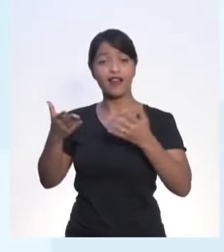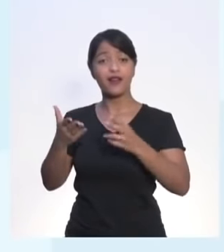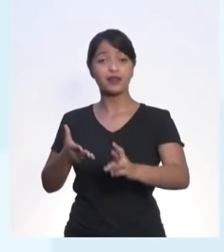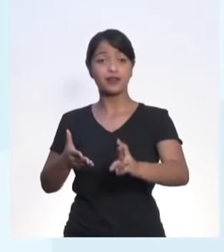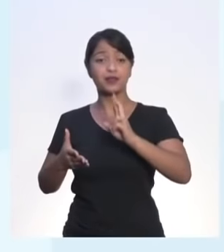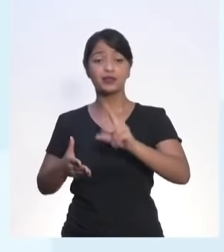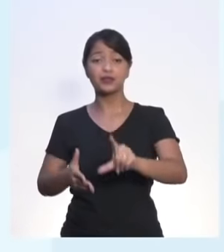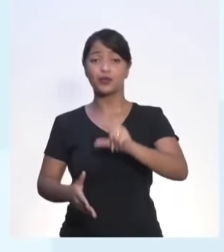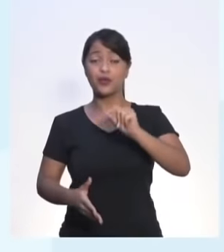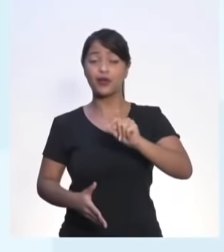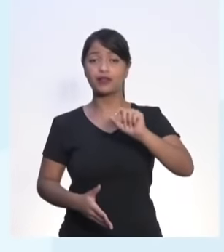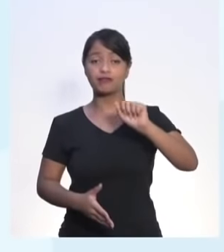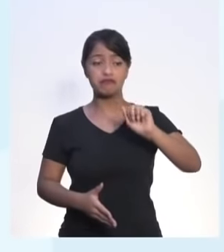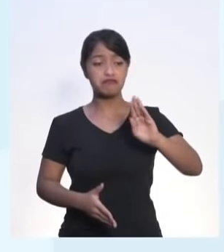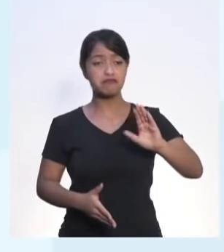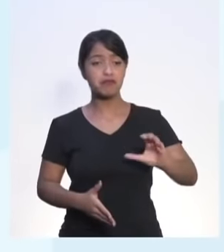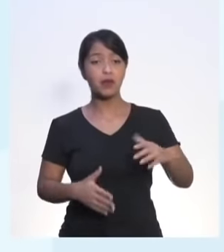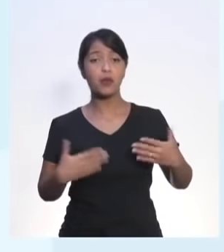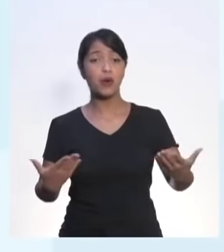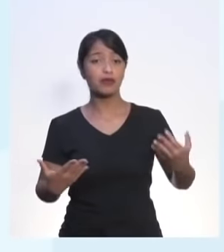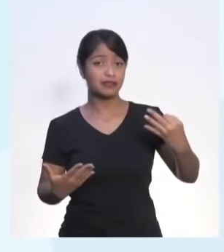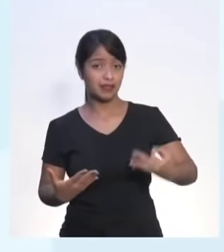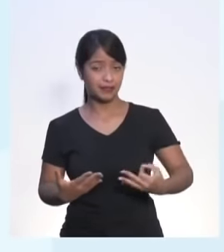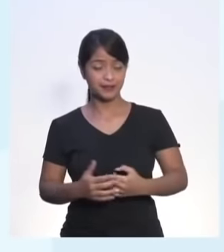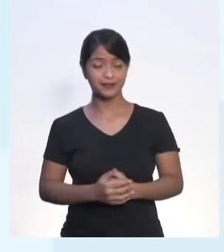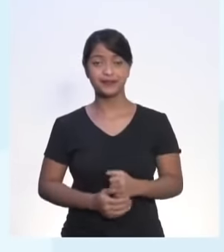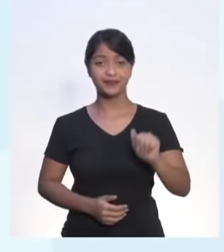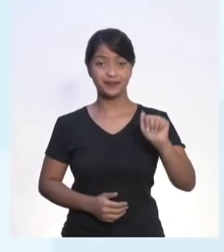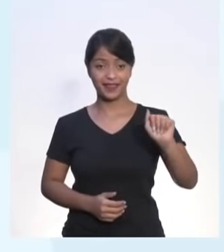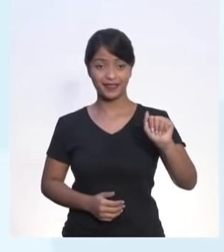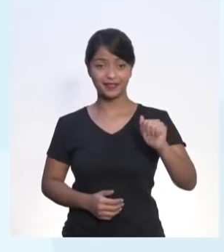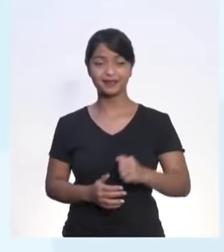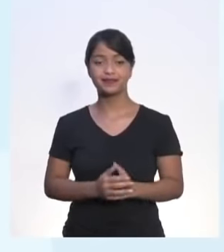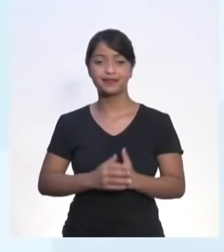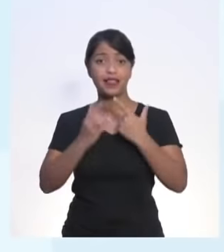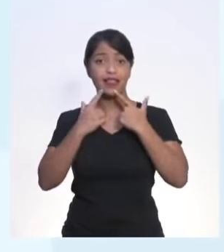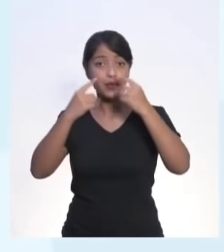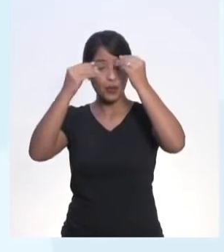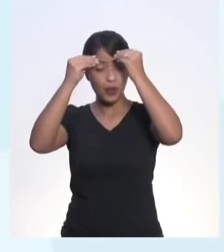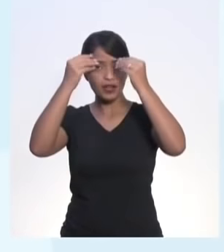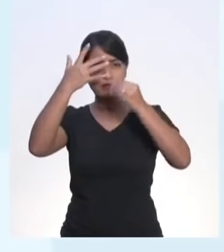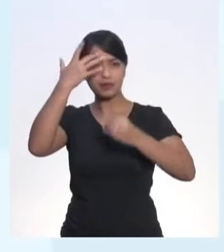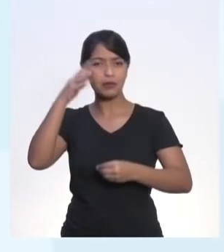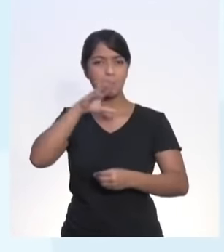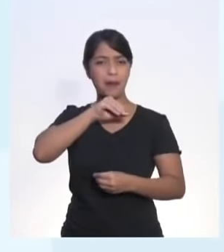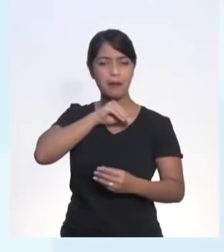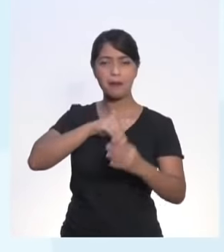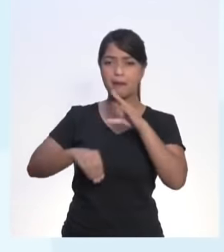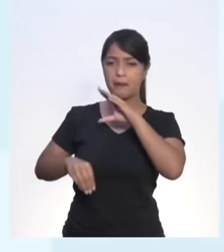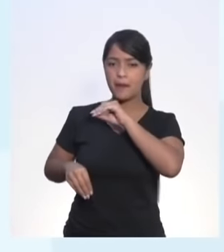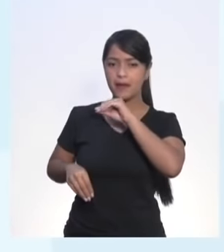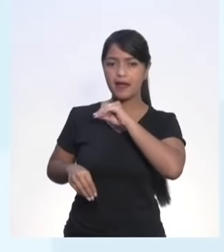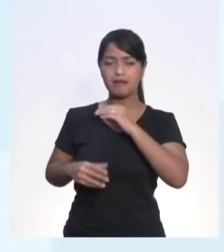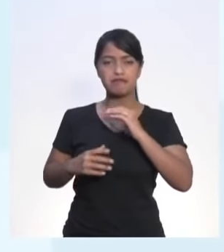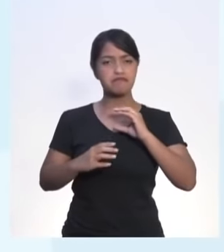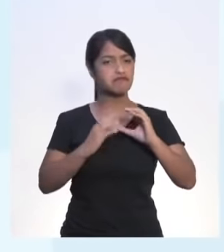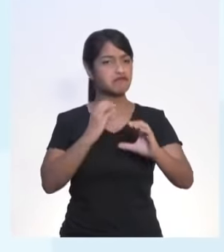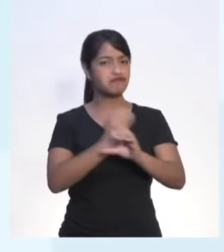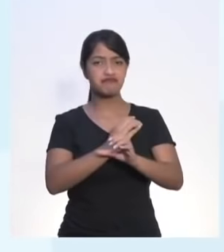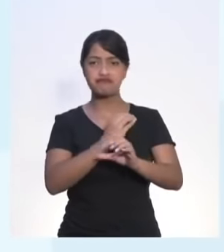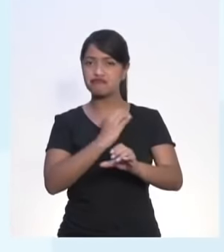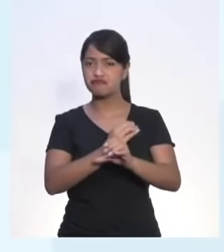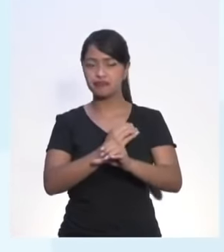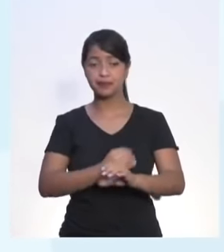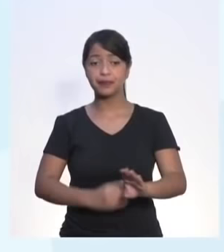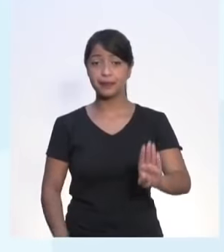à linguagem usada. Então, temos aí. A. Pela linguagem utilizada pelos falantes, eles não conseguem se comunicar.